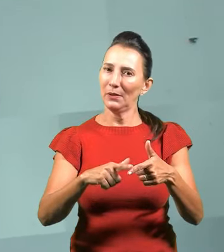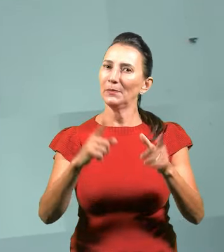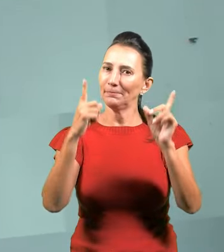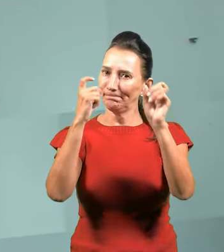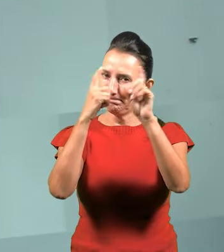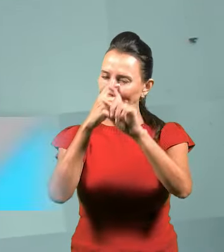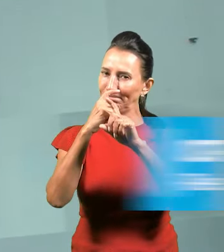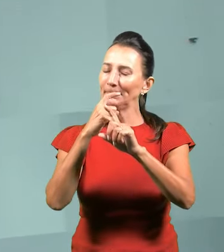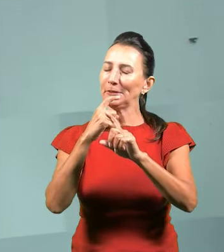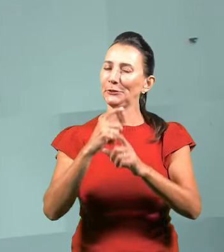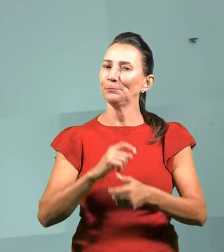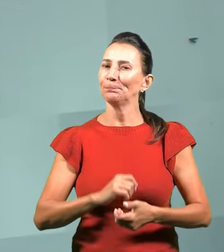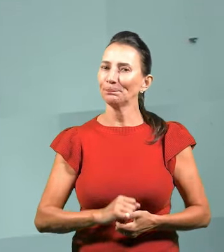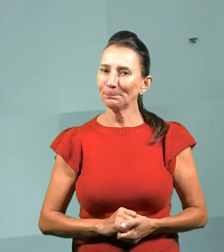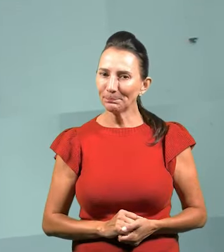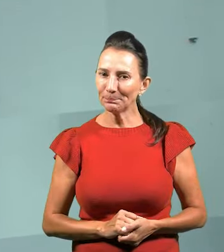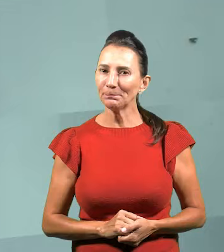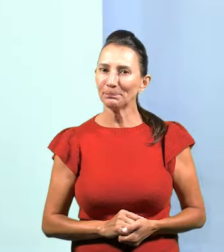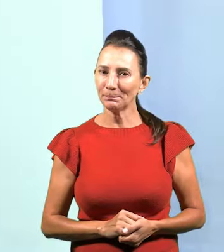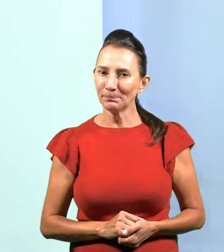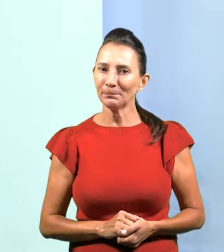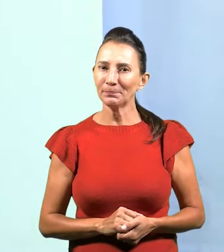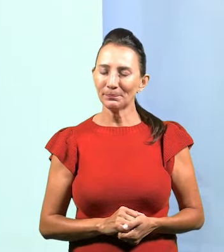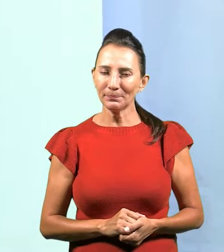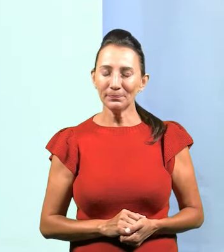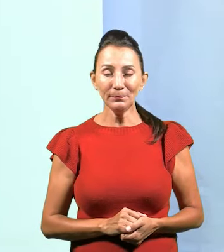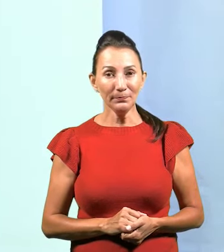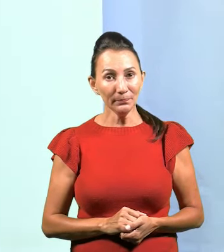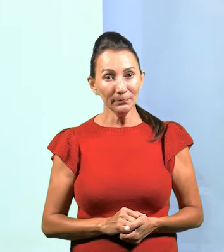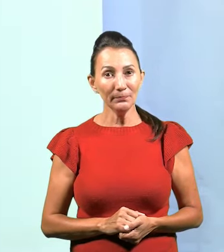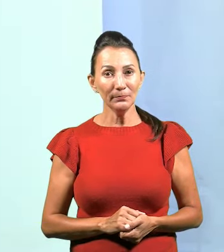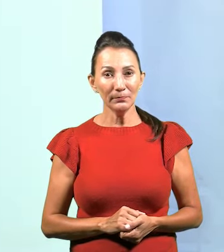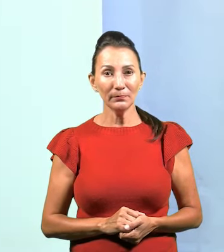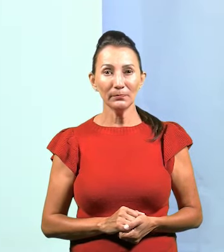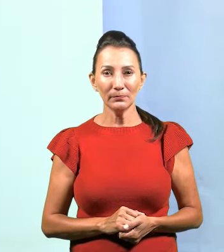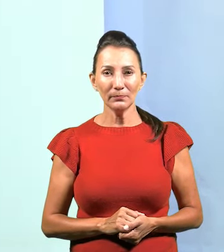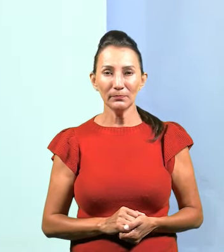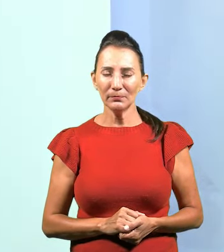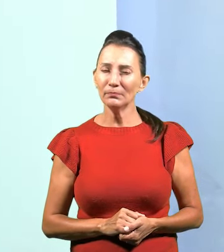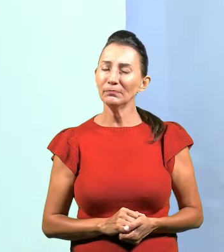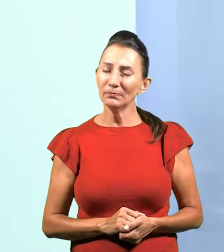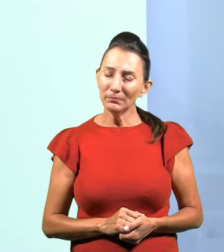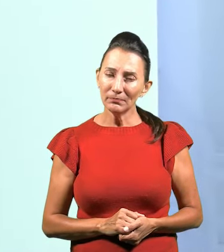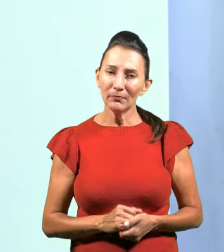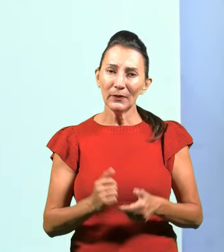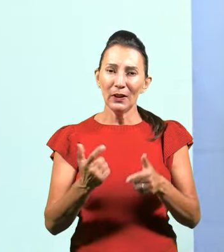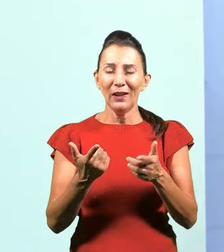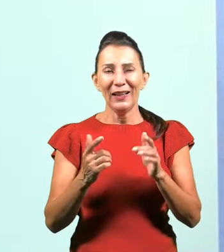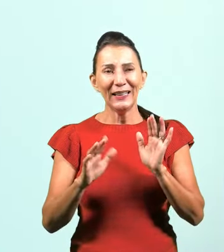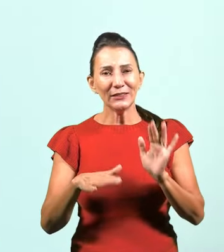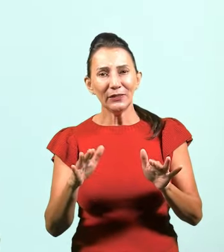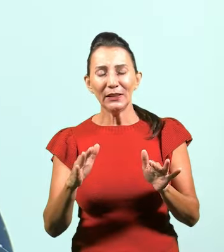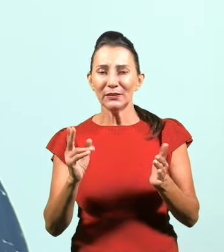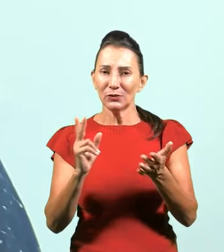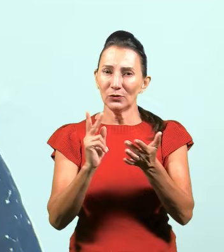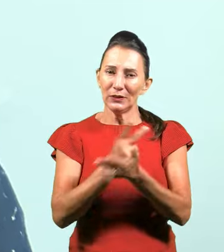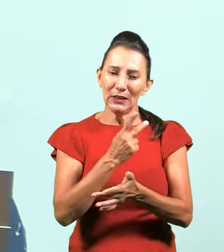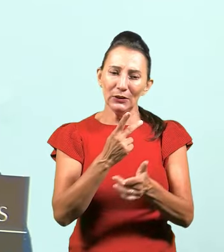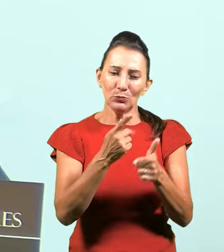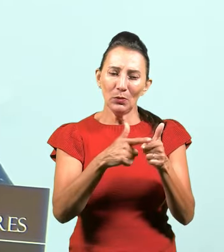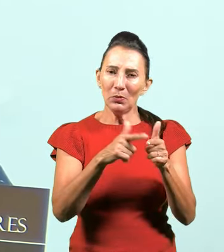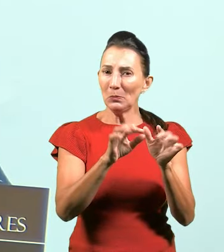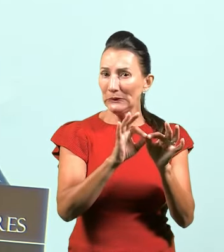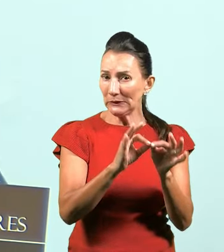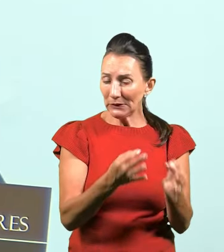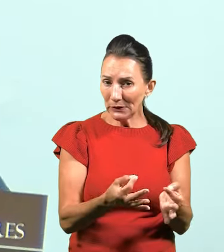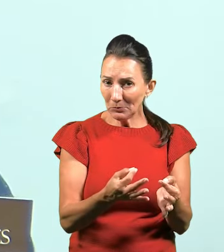tornar grandes pedras, né? Vamos lá, outra coisa, ampliar o problema.